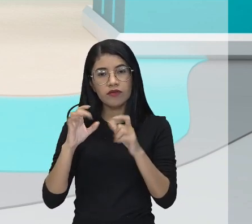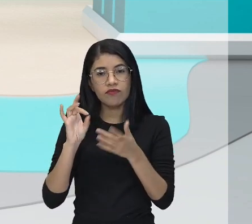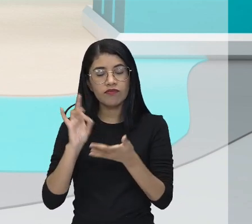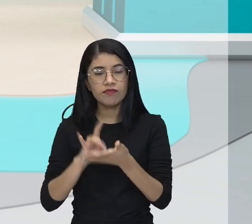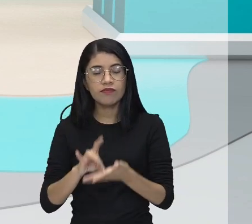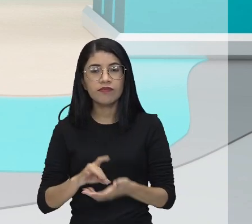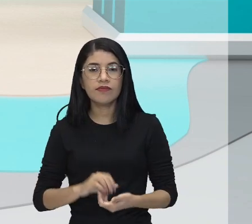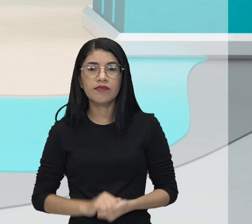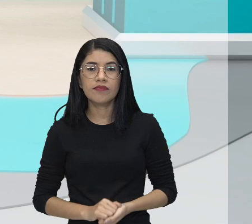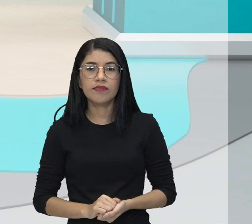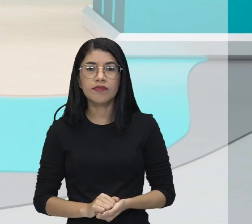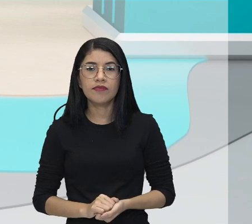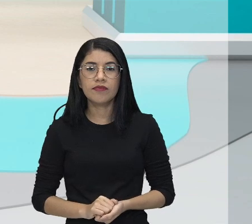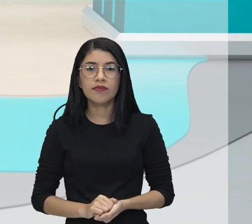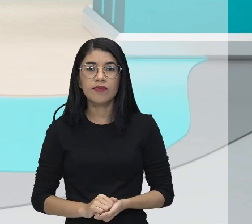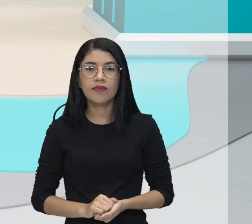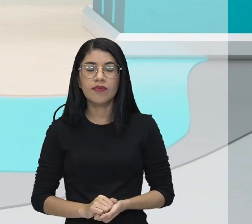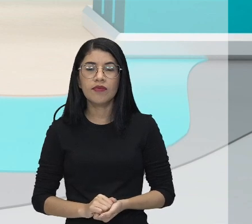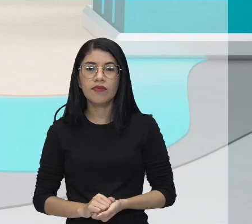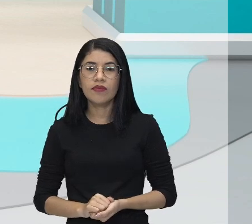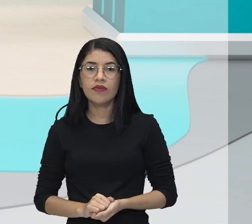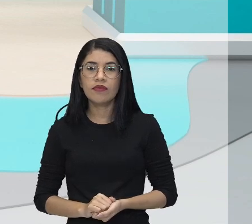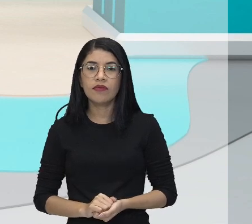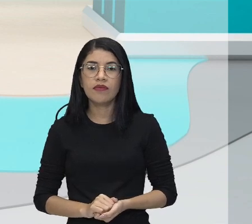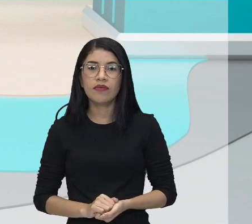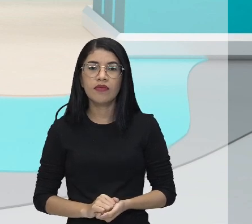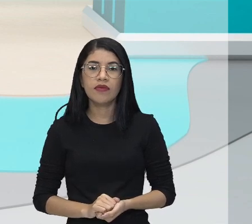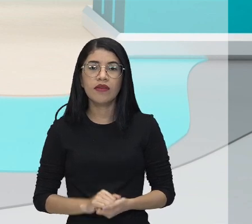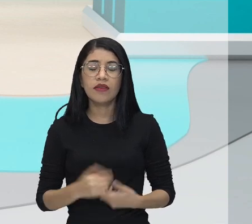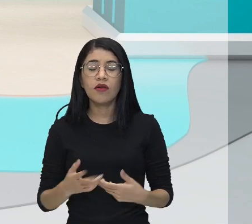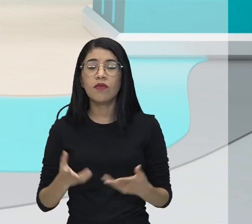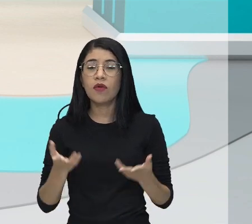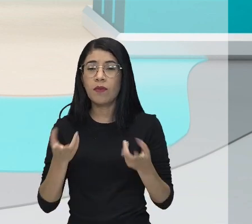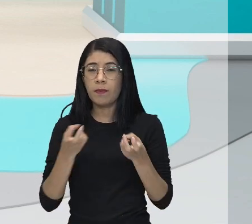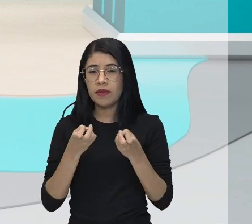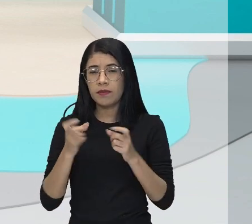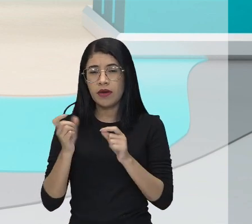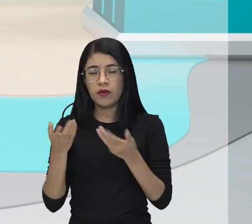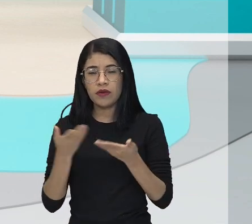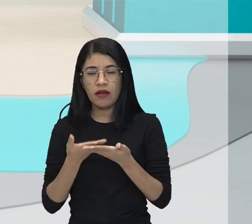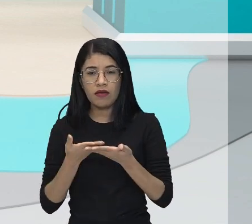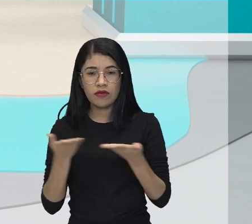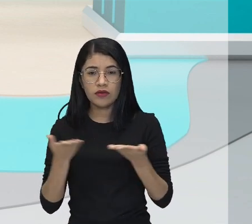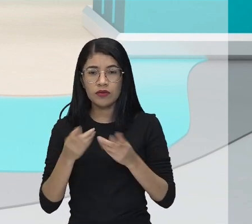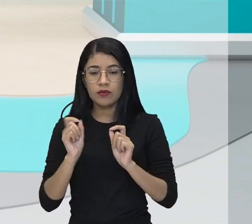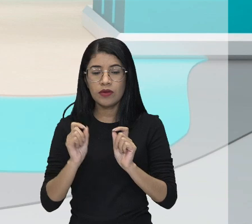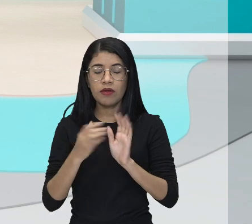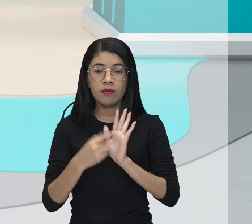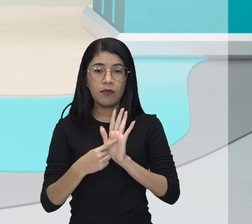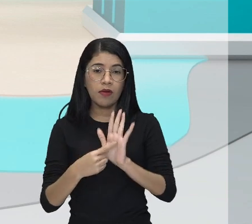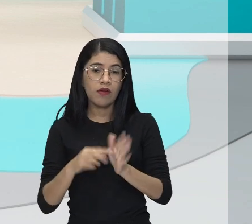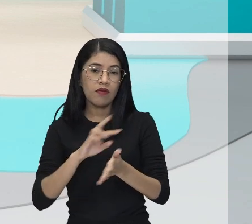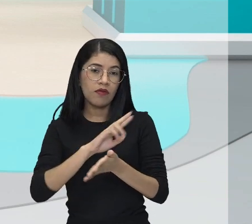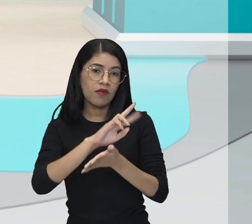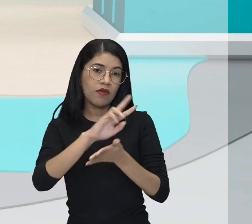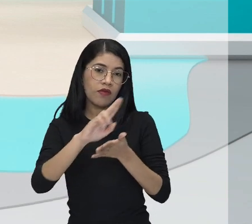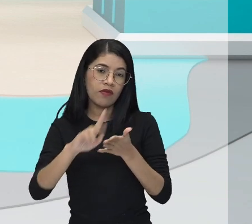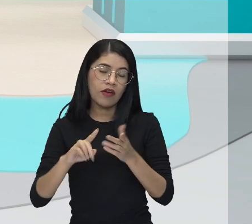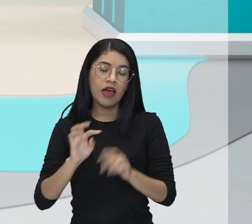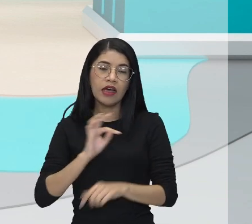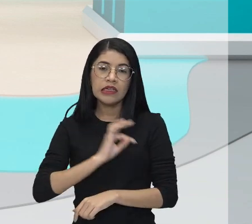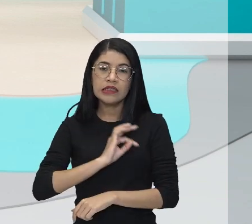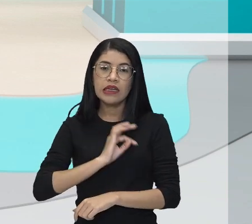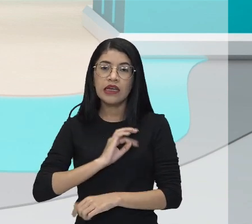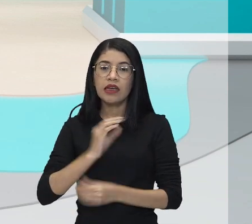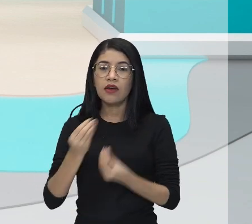fotografia. Então, como vocês puderam observar, nós mostramos para vocês diversas